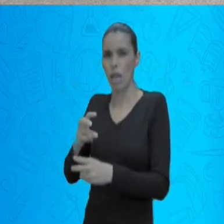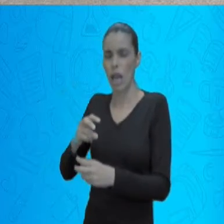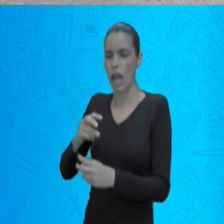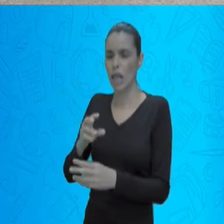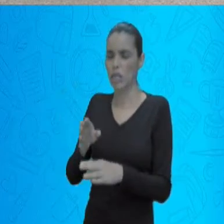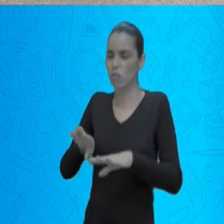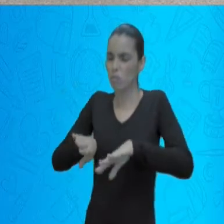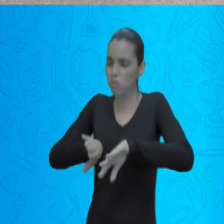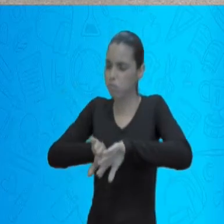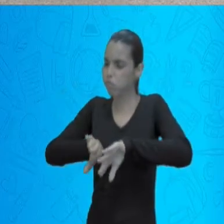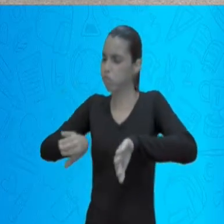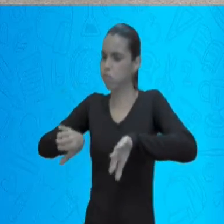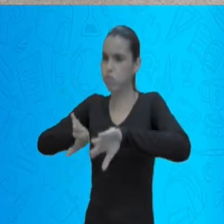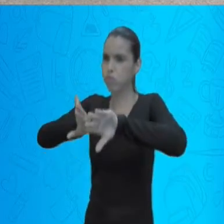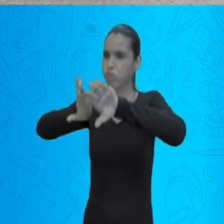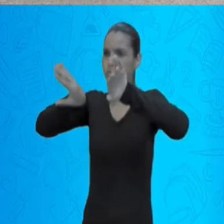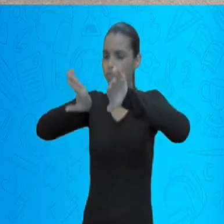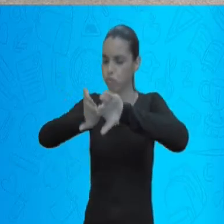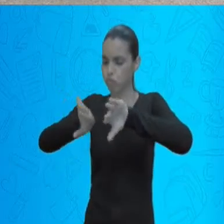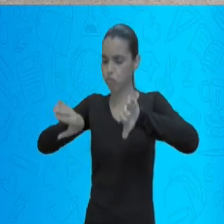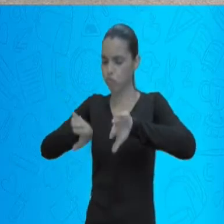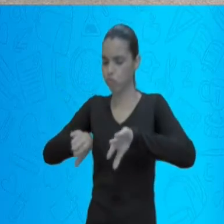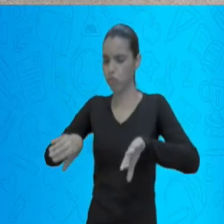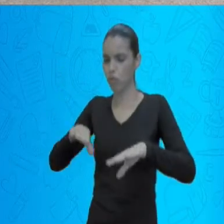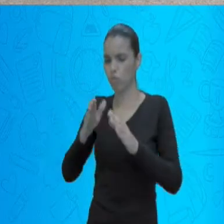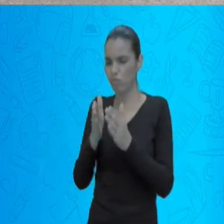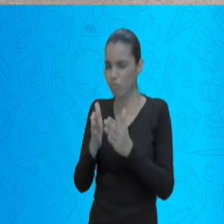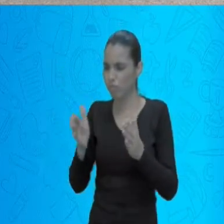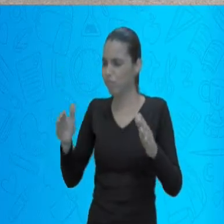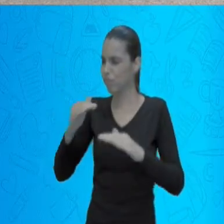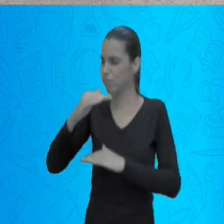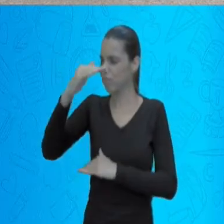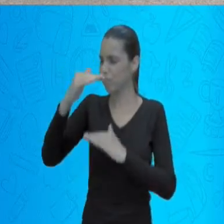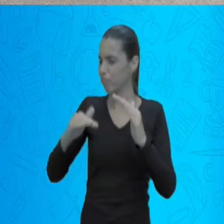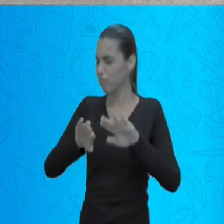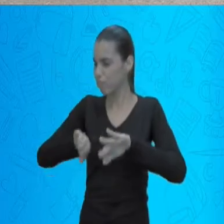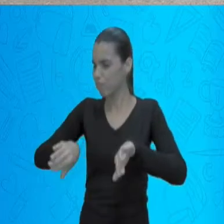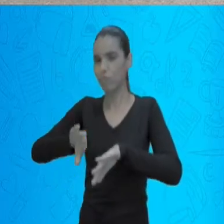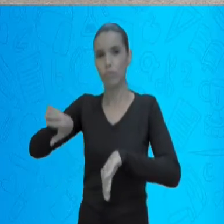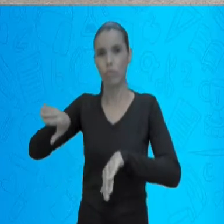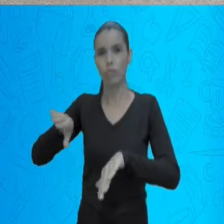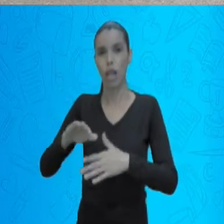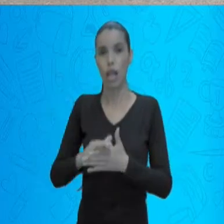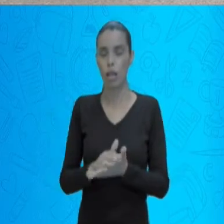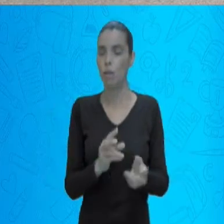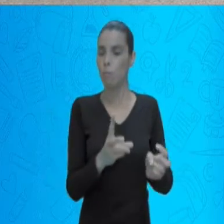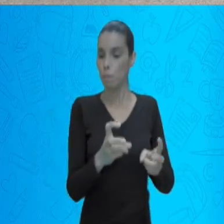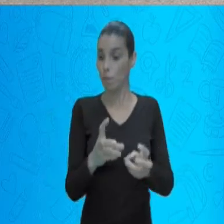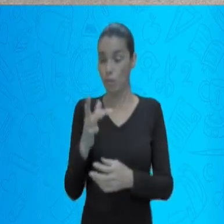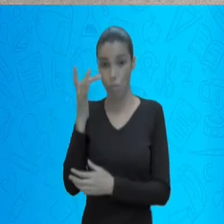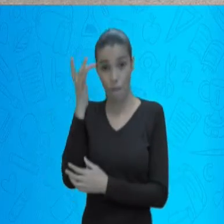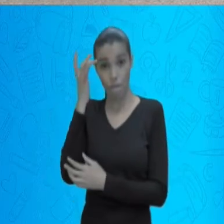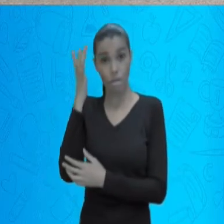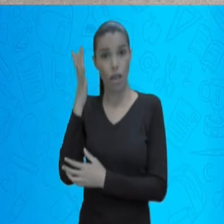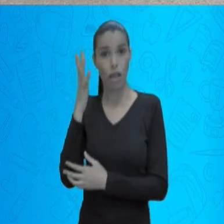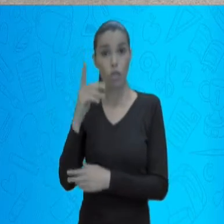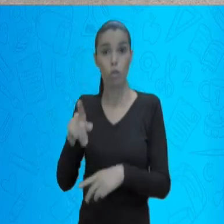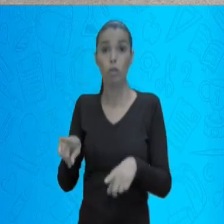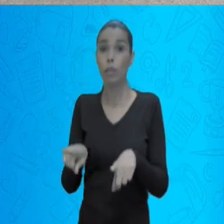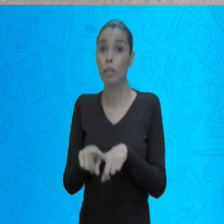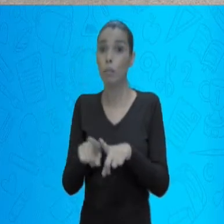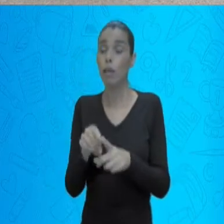consigo perceber um material com uma textura diferente, com uma coloração